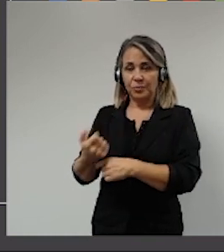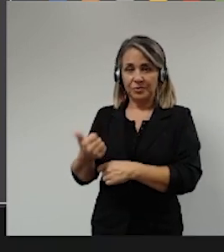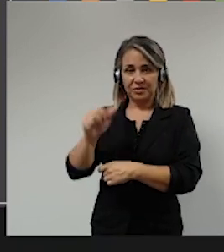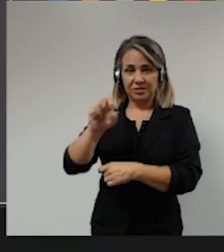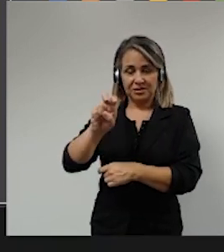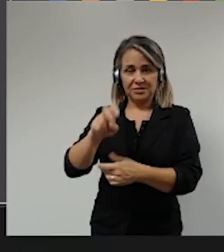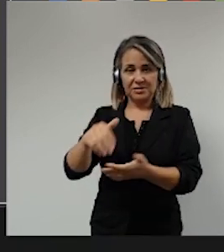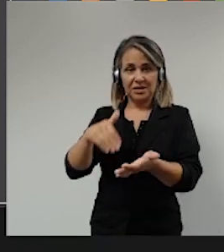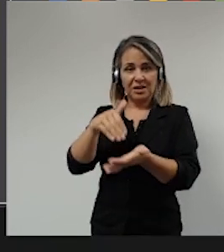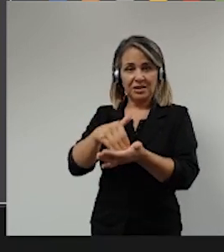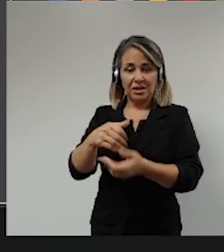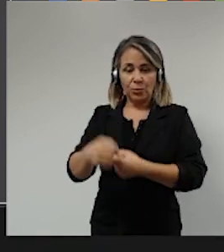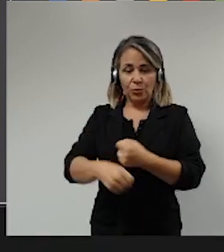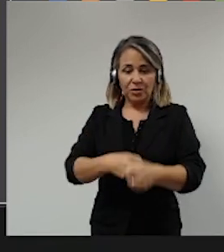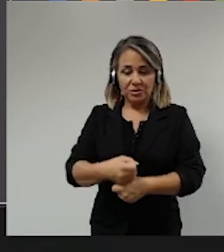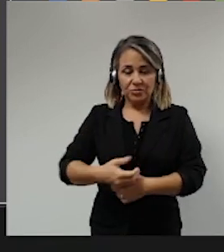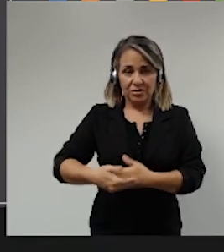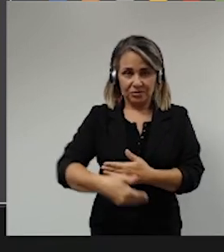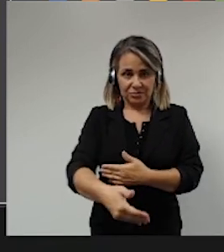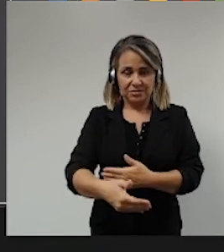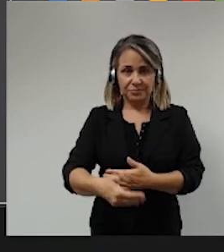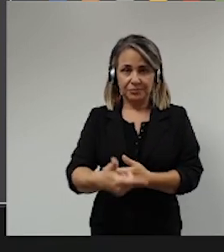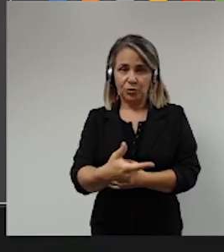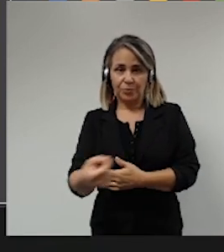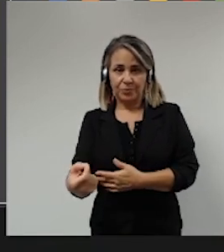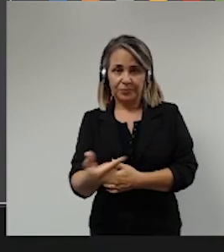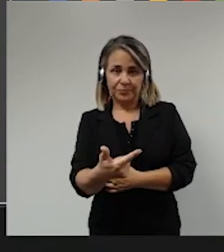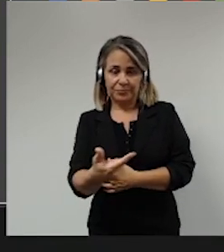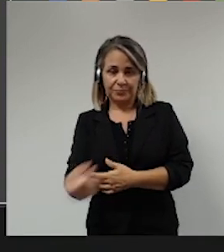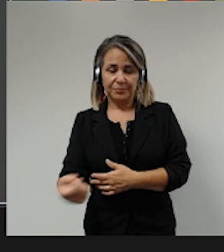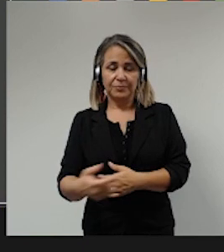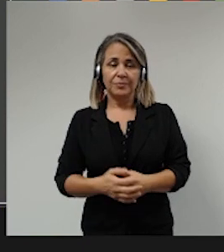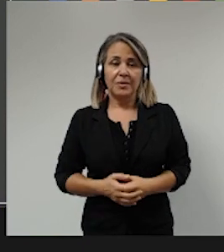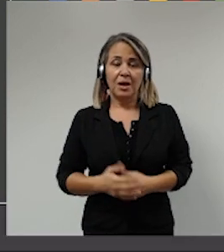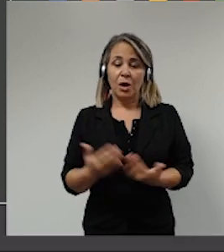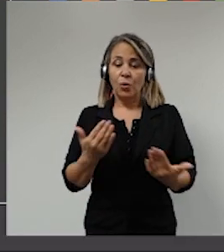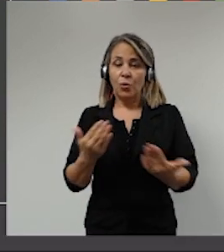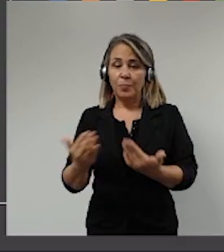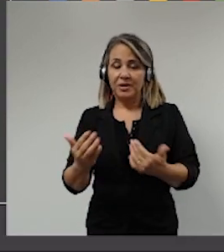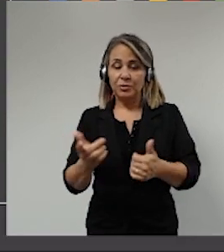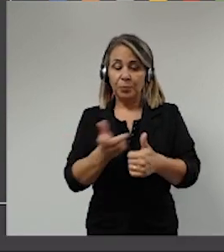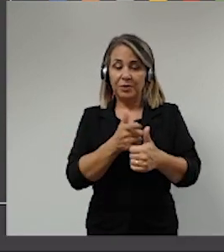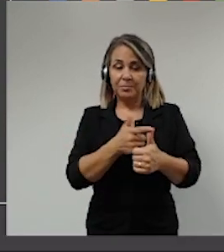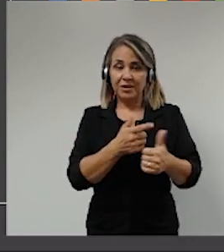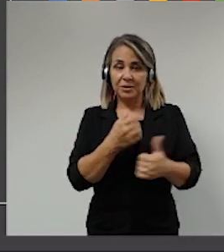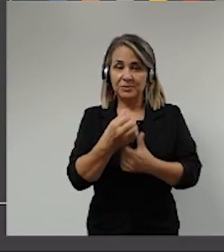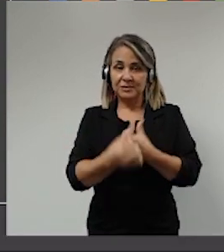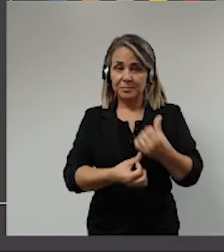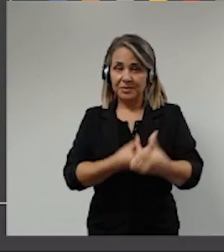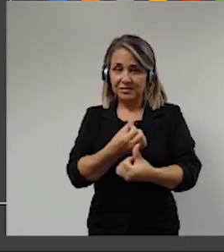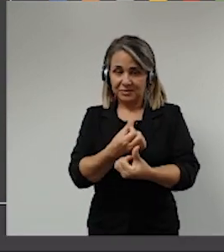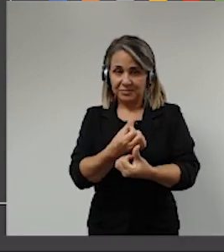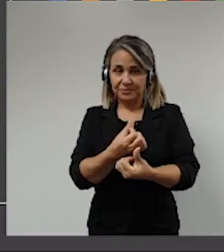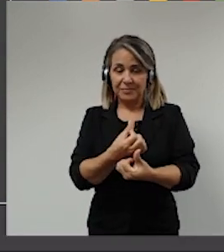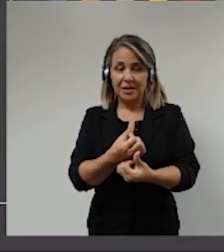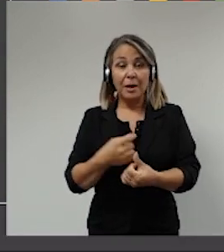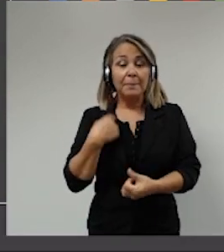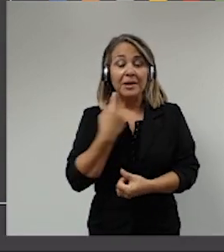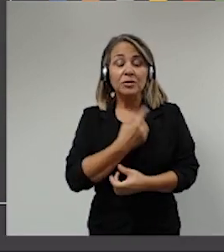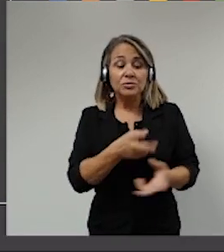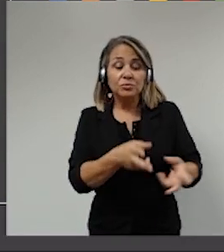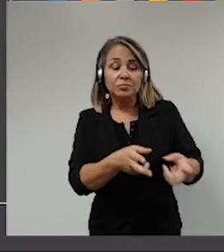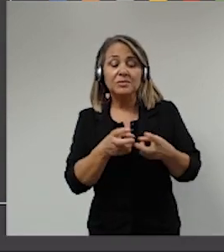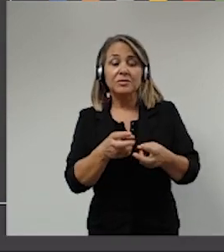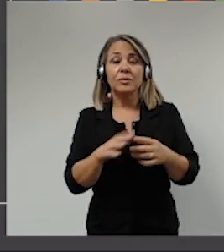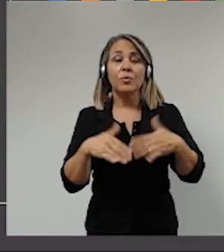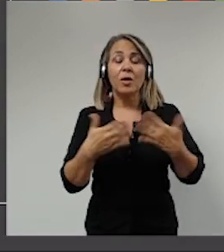até o ano atual, o ano vigente. Comparando apenas o primeiro semestre, justamente para a gente ver qual que foi